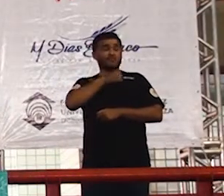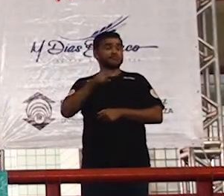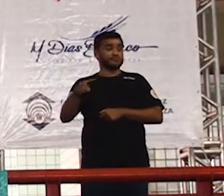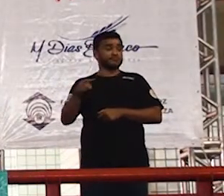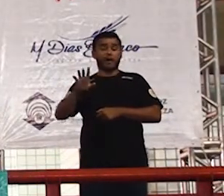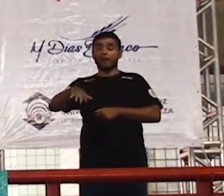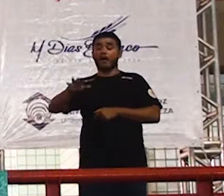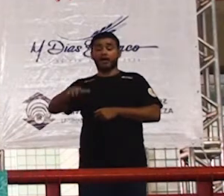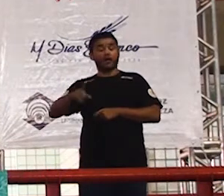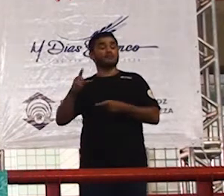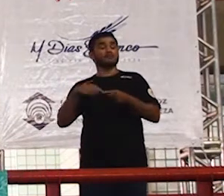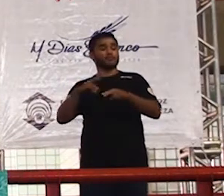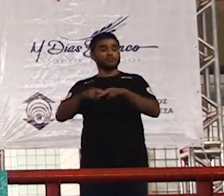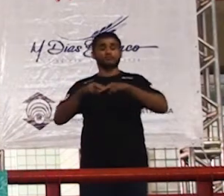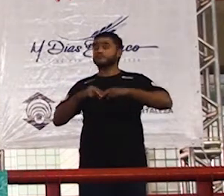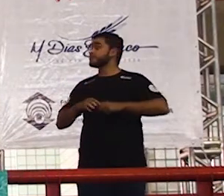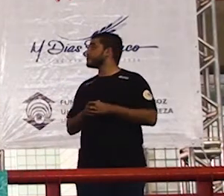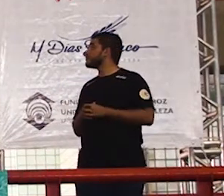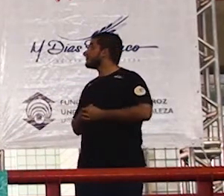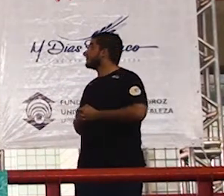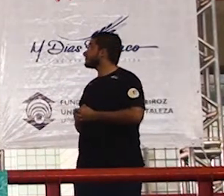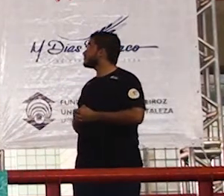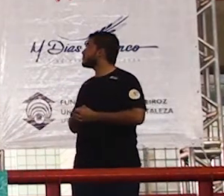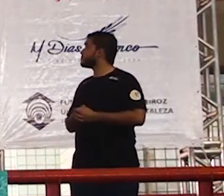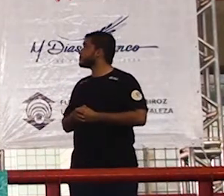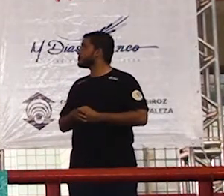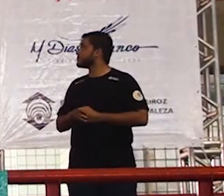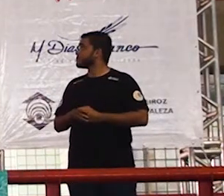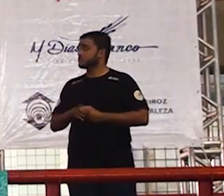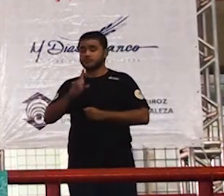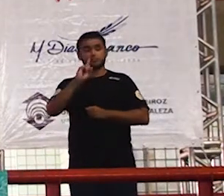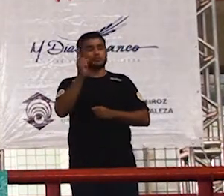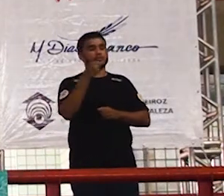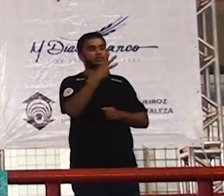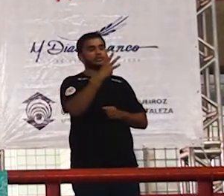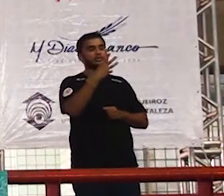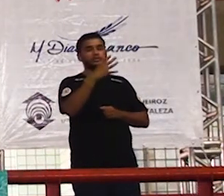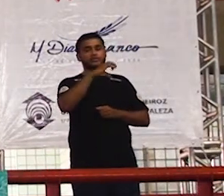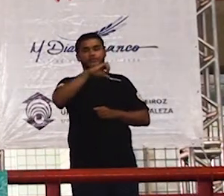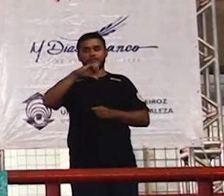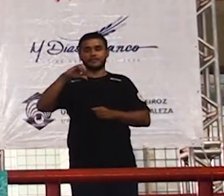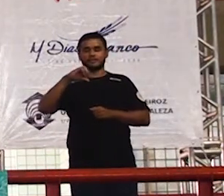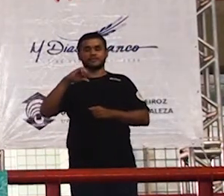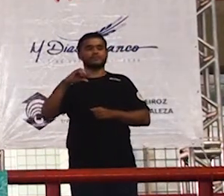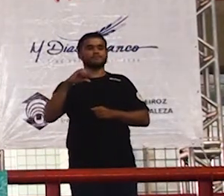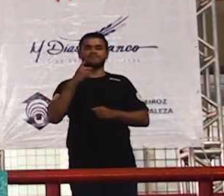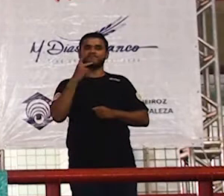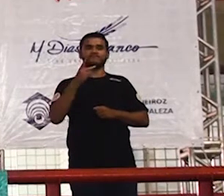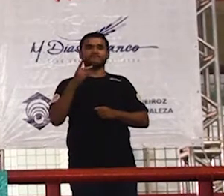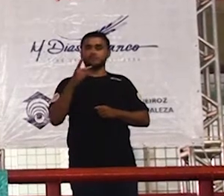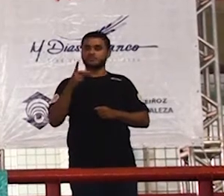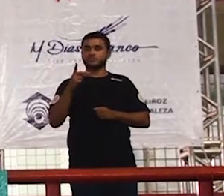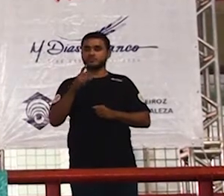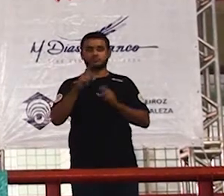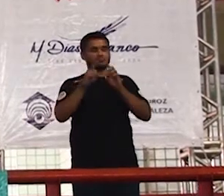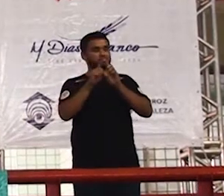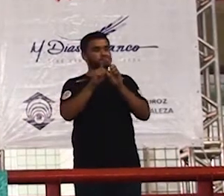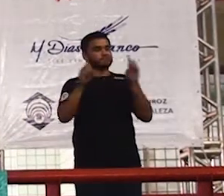mesas, cadeiras, 1.399, sem entrada no carnezinho, móveis por estes preços não vão durar